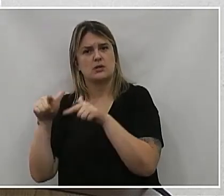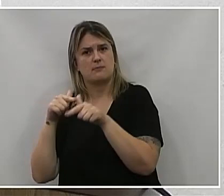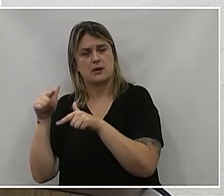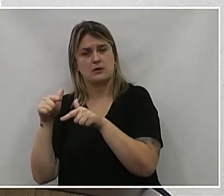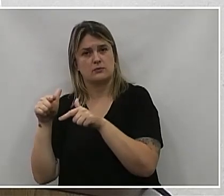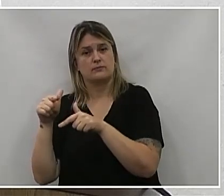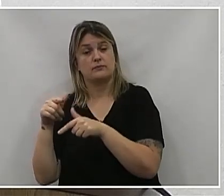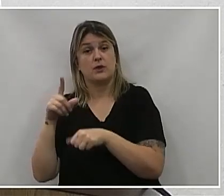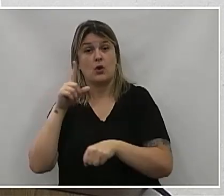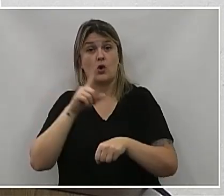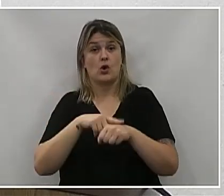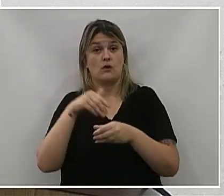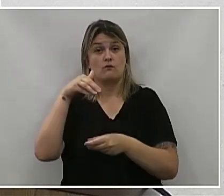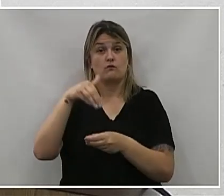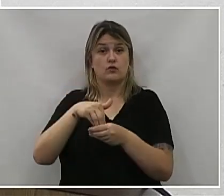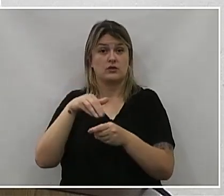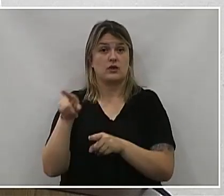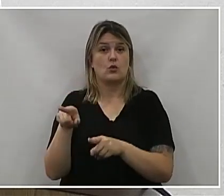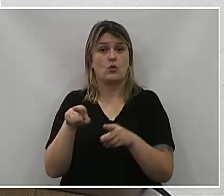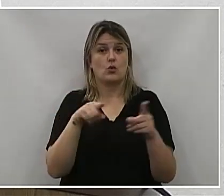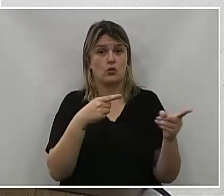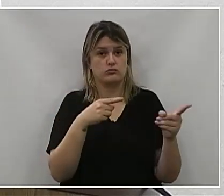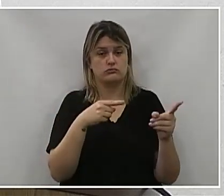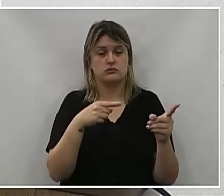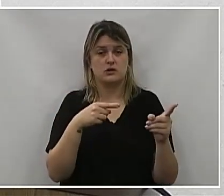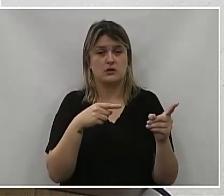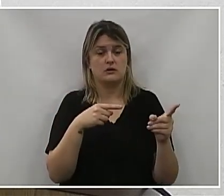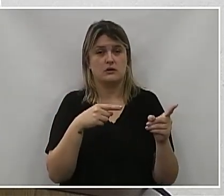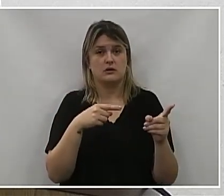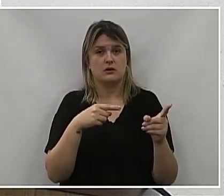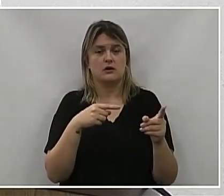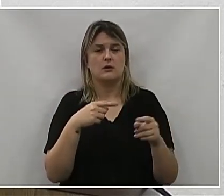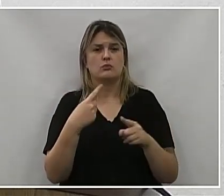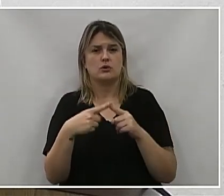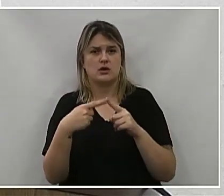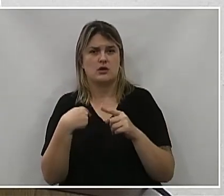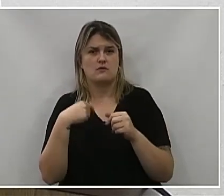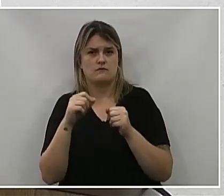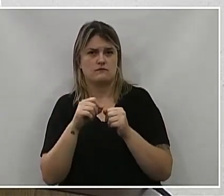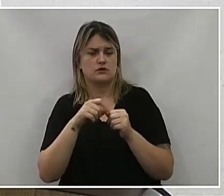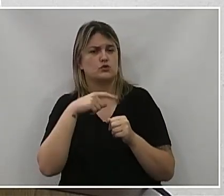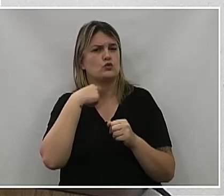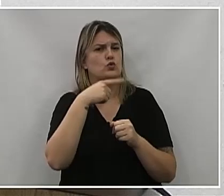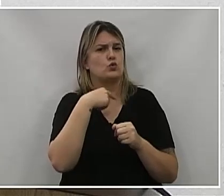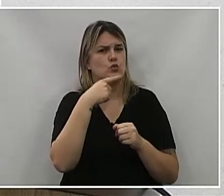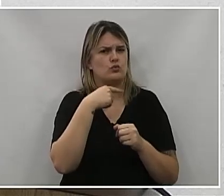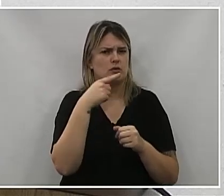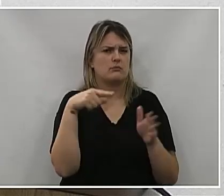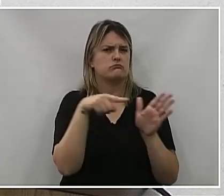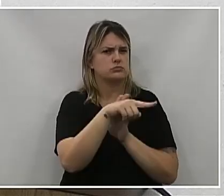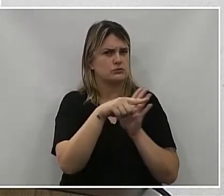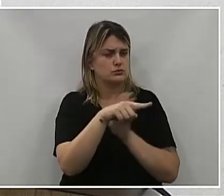partir do momento que eu votei contra um parecer, questionei a situação que a Uniuv se encontra,